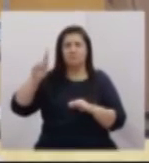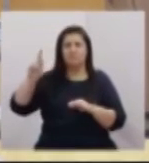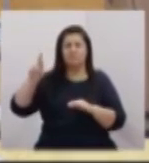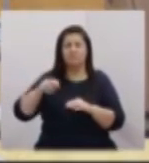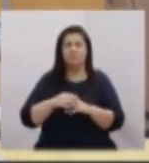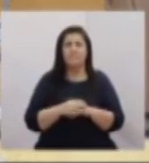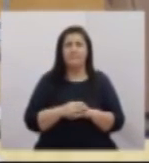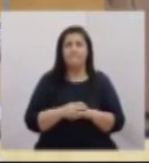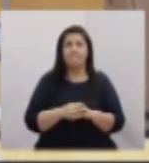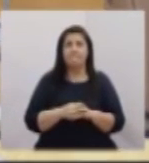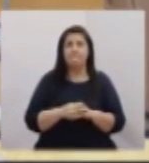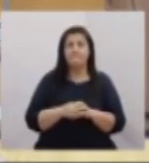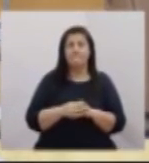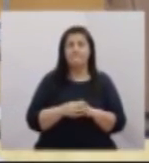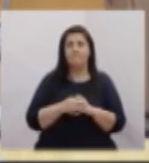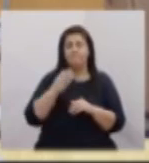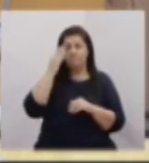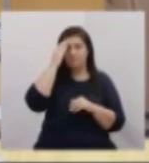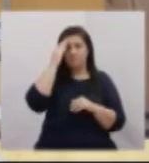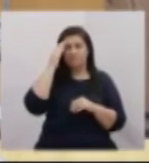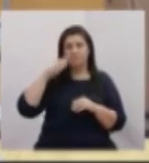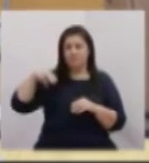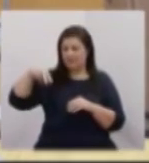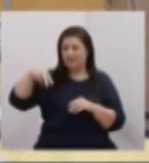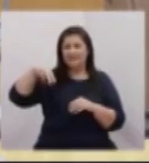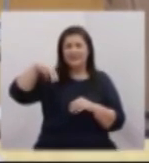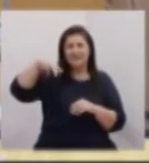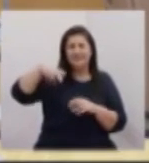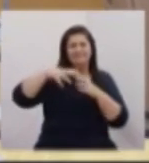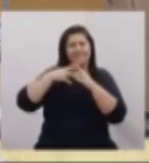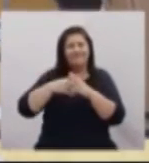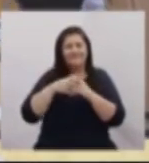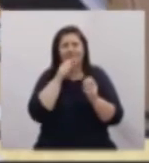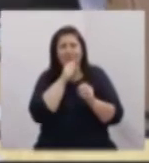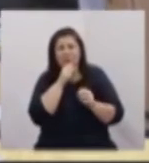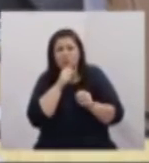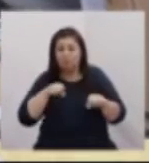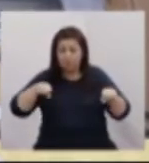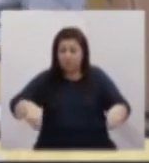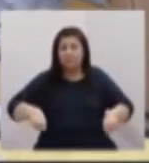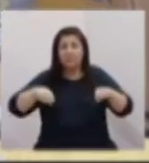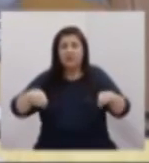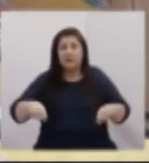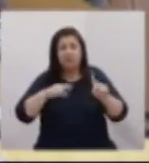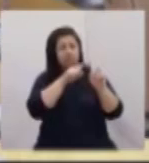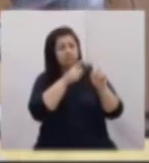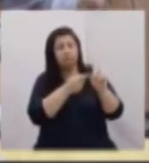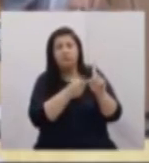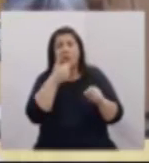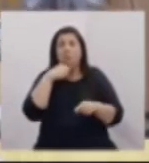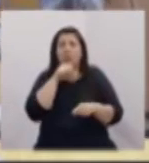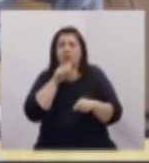9050/2020, considerando que a escadaria ali presente prejudica o deslocamento dos idosos, cadeirantes, gestantes, mães